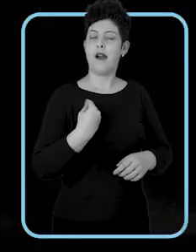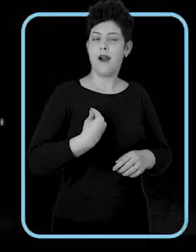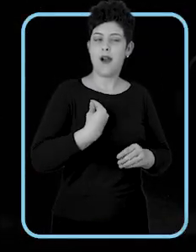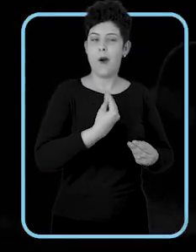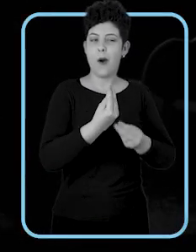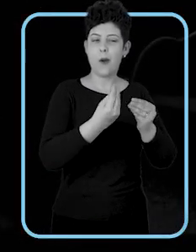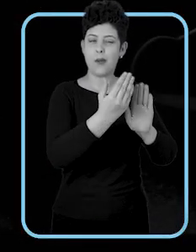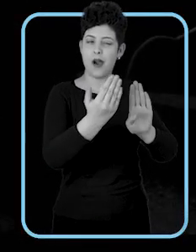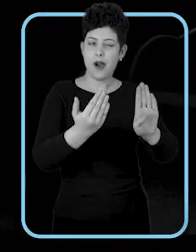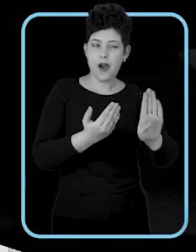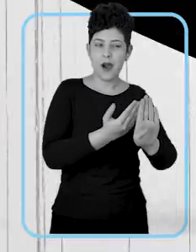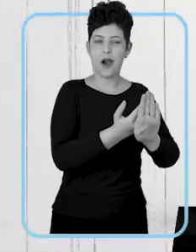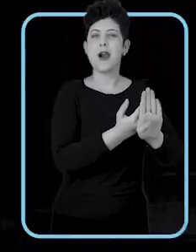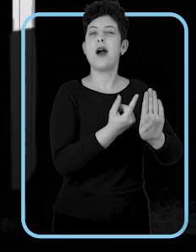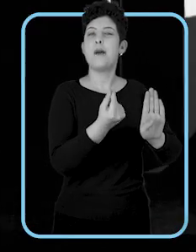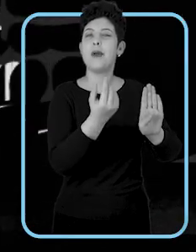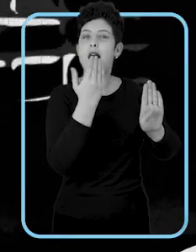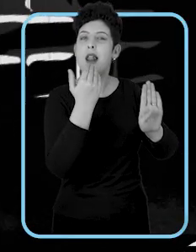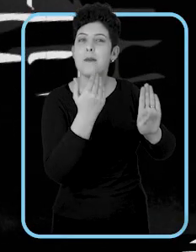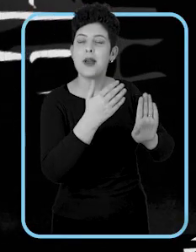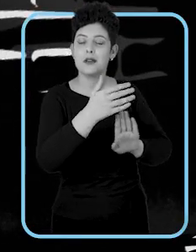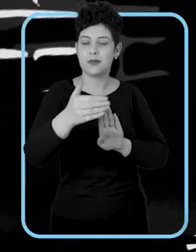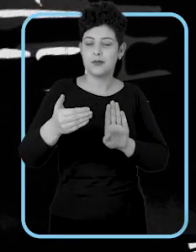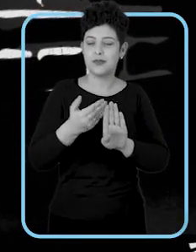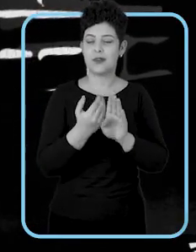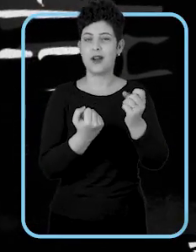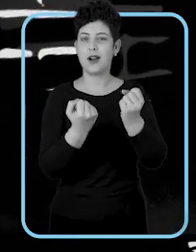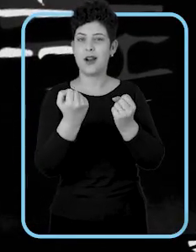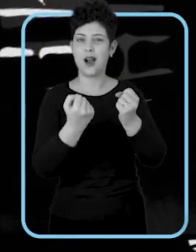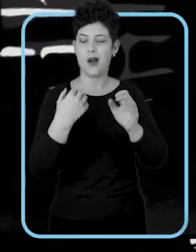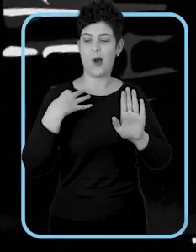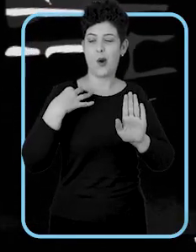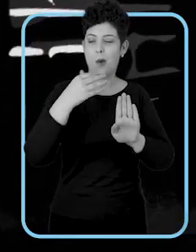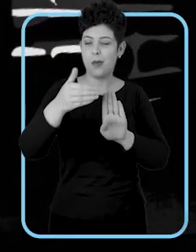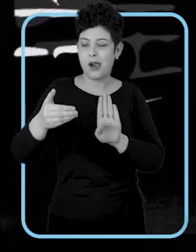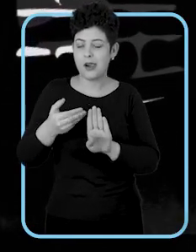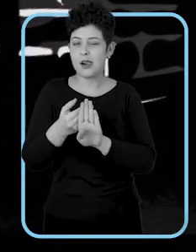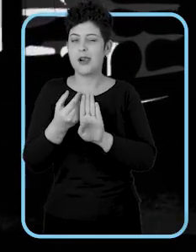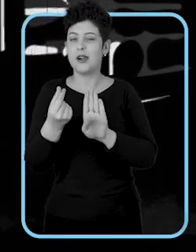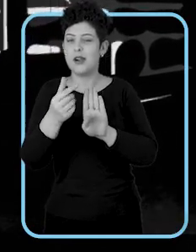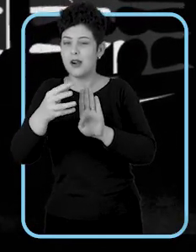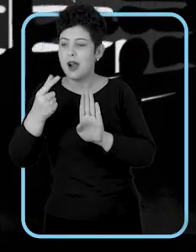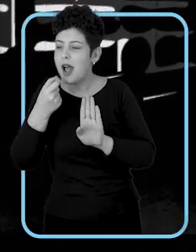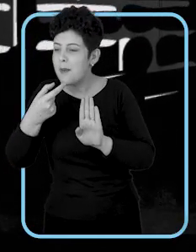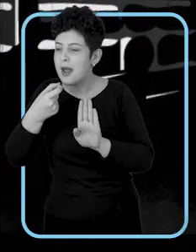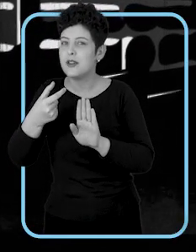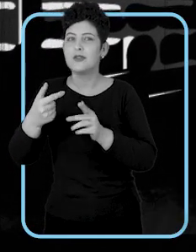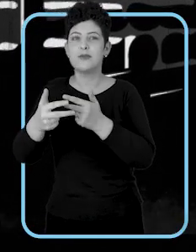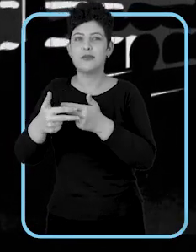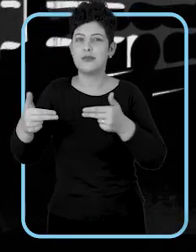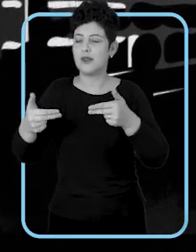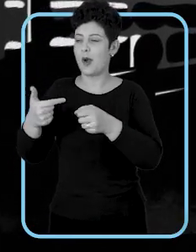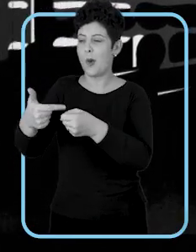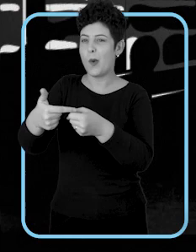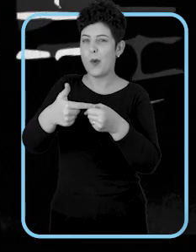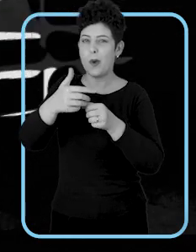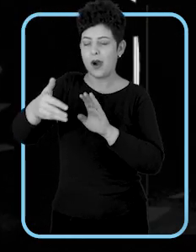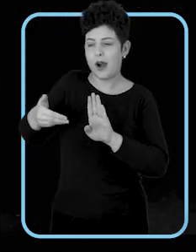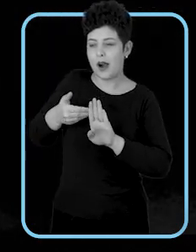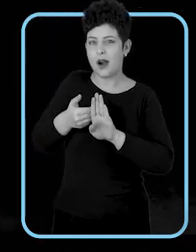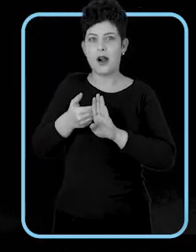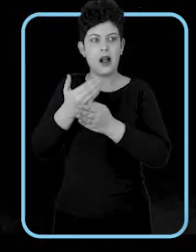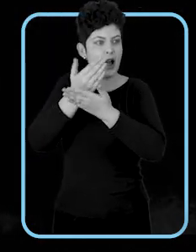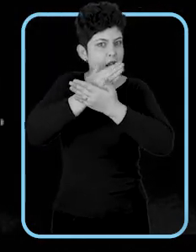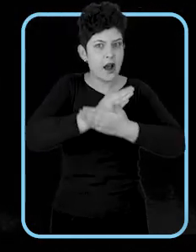Vivem disfarçados e escondidos nos preços dos alimentos, veículos, roupas, remédios,